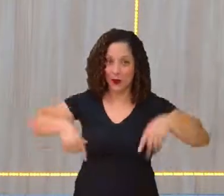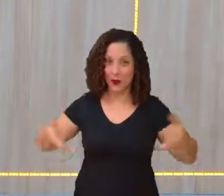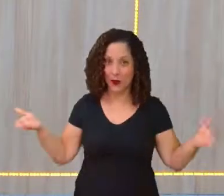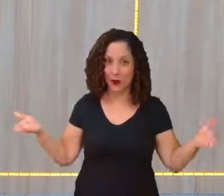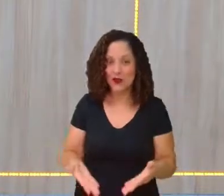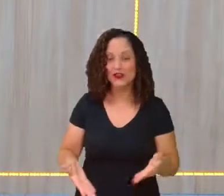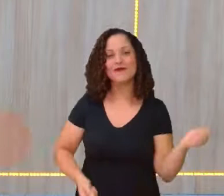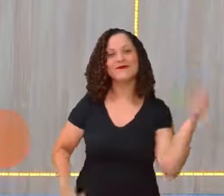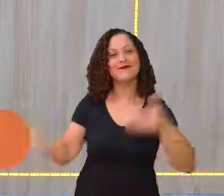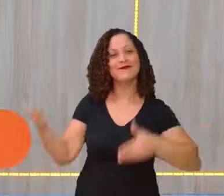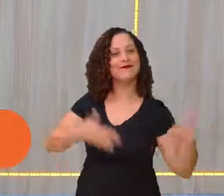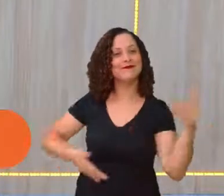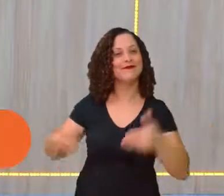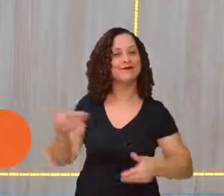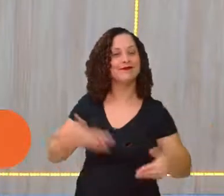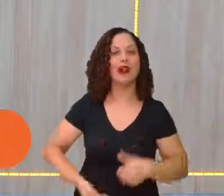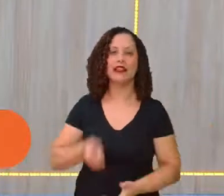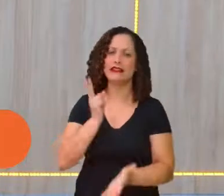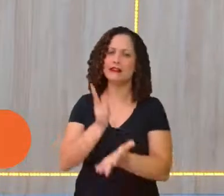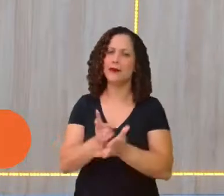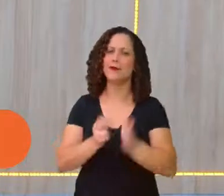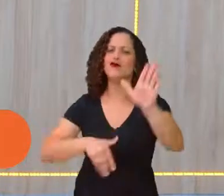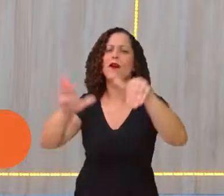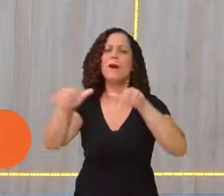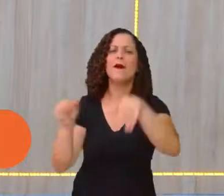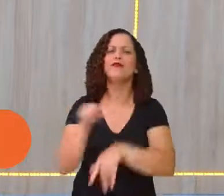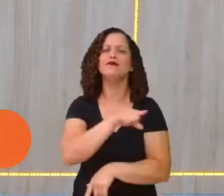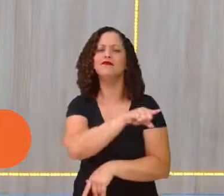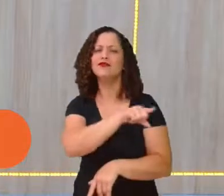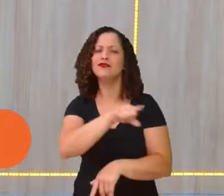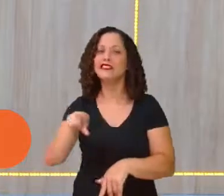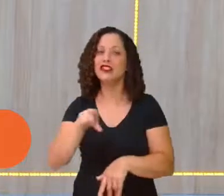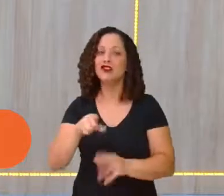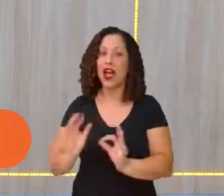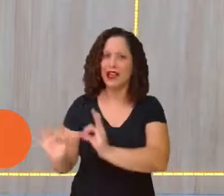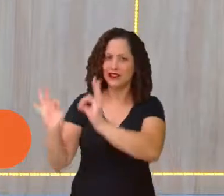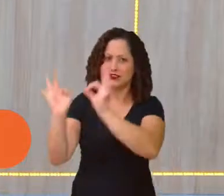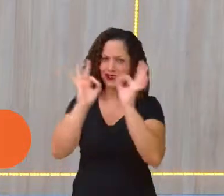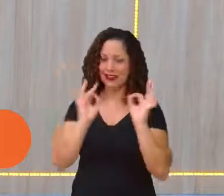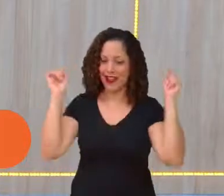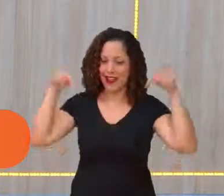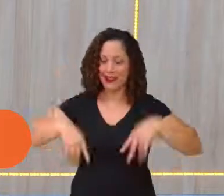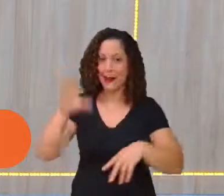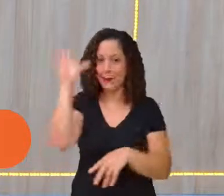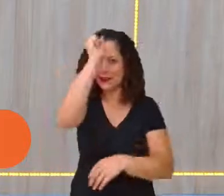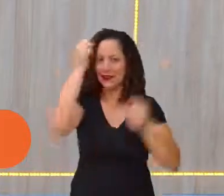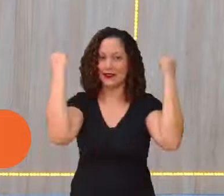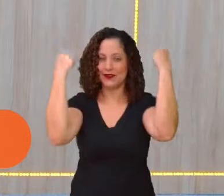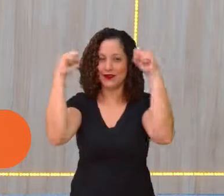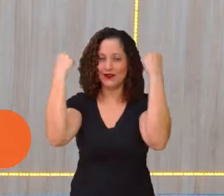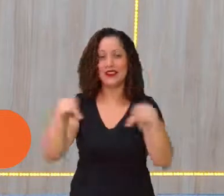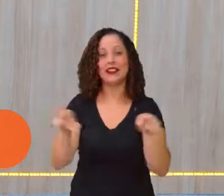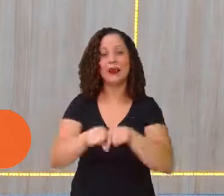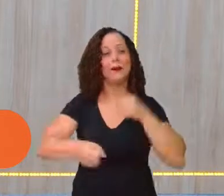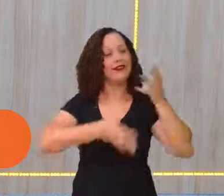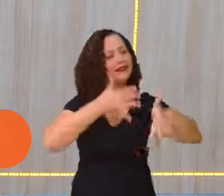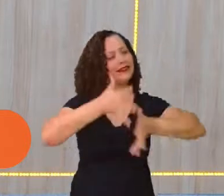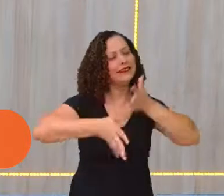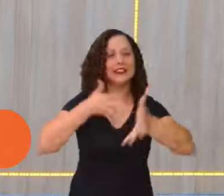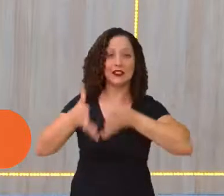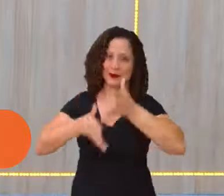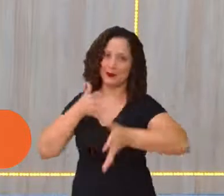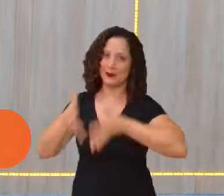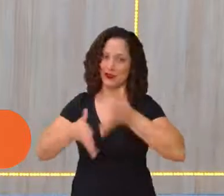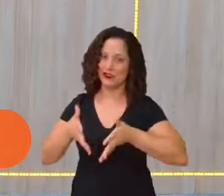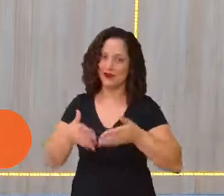hoje e eu sempre convido você que está aí nos assistindo para aprender sobre educação física e também aprender sobre Libras.